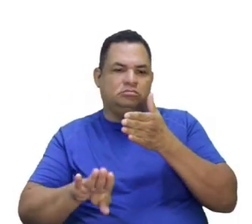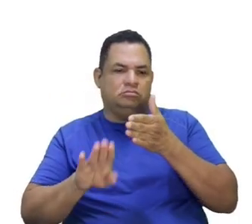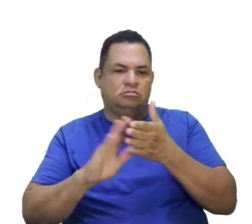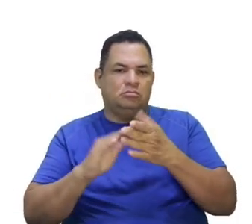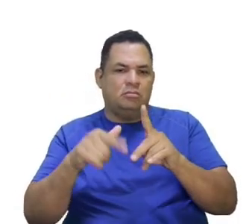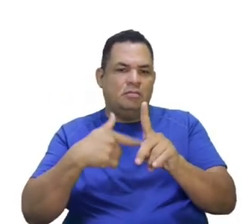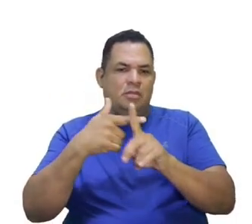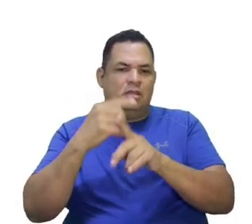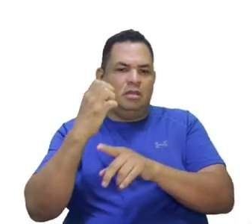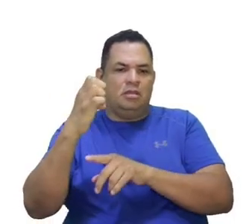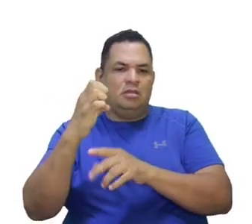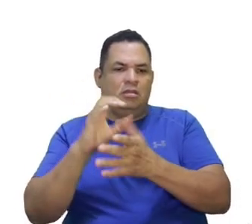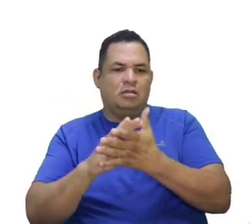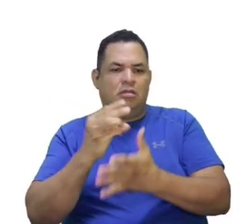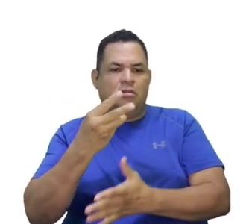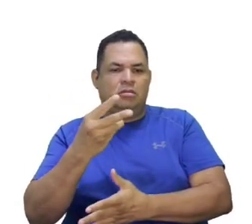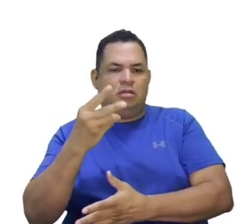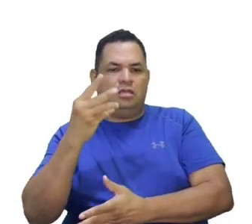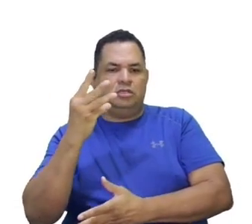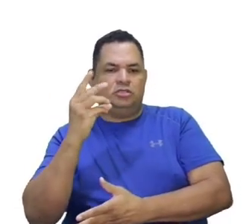energético, que é o 3D.